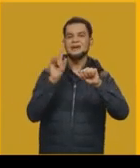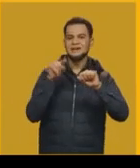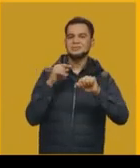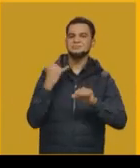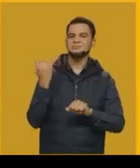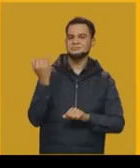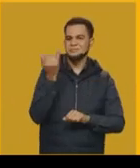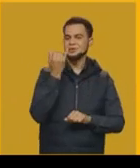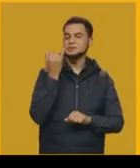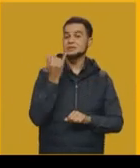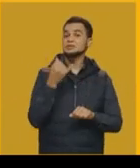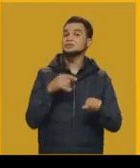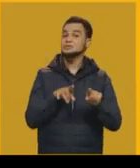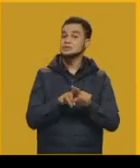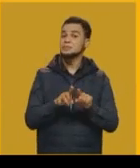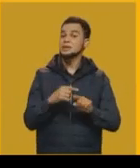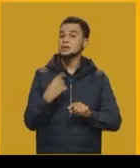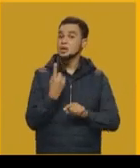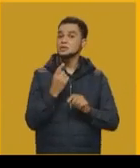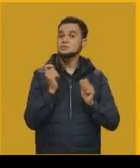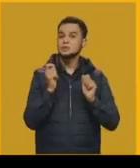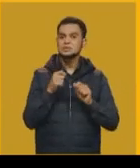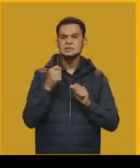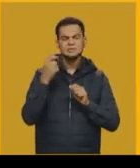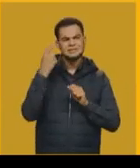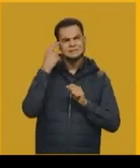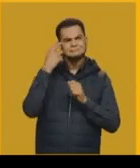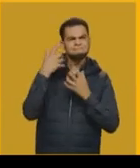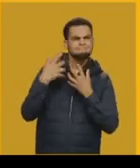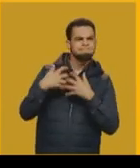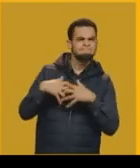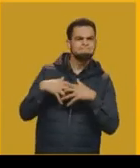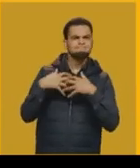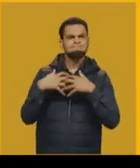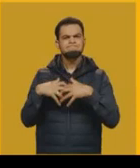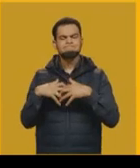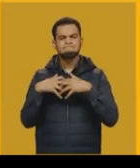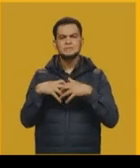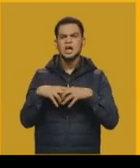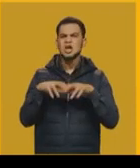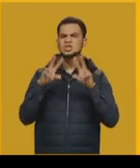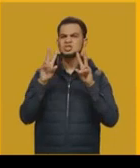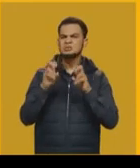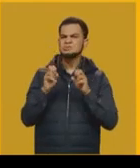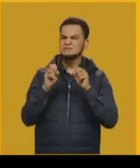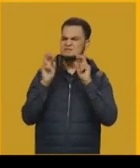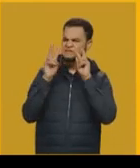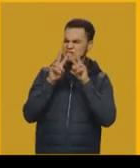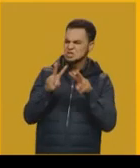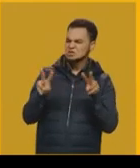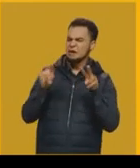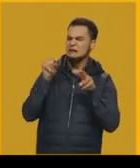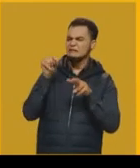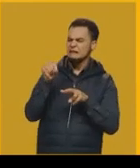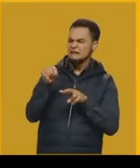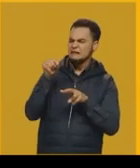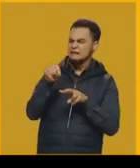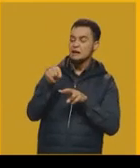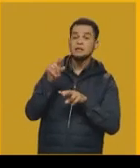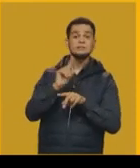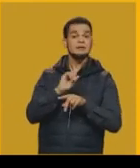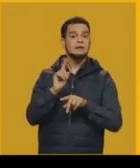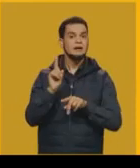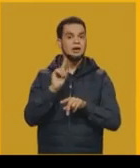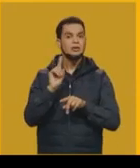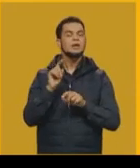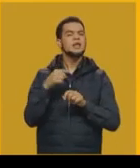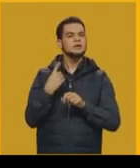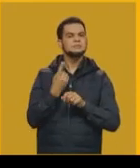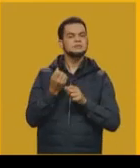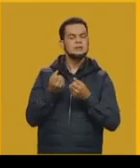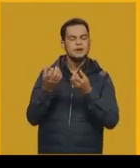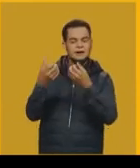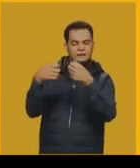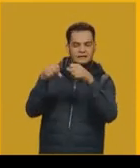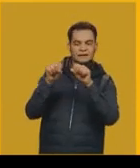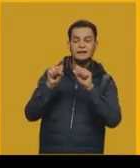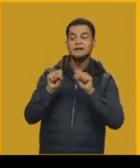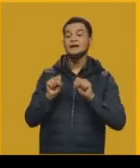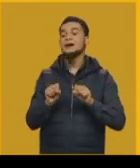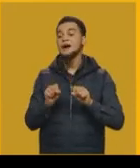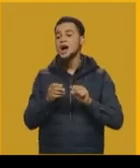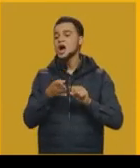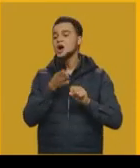possamos questionar visões estereotipadas da África e que a gente possa conhecer também um pouco mais sobre a diversidade